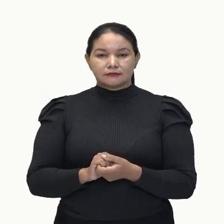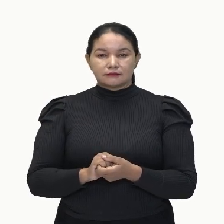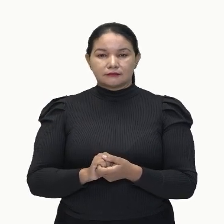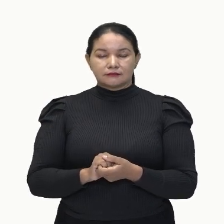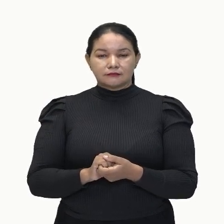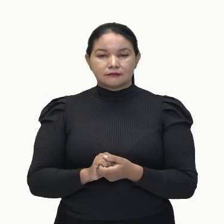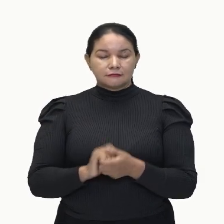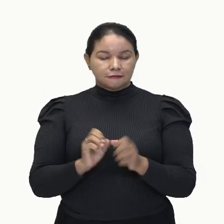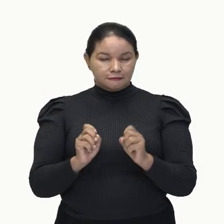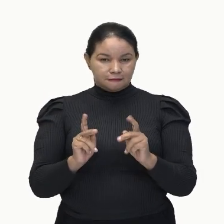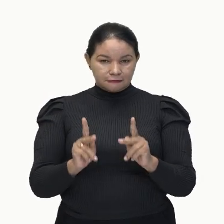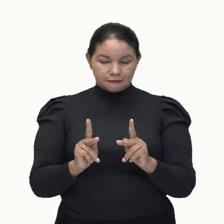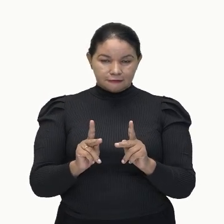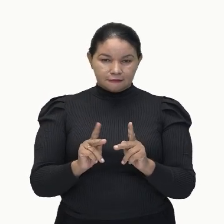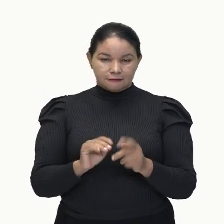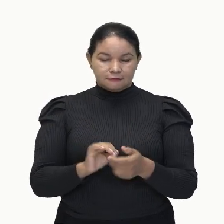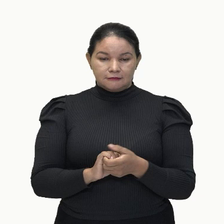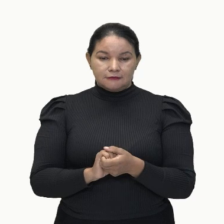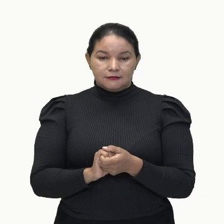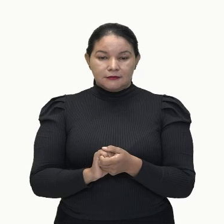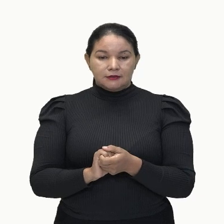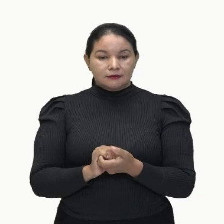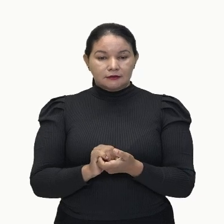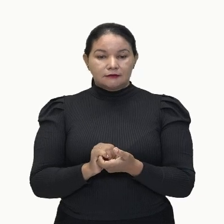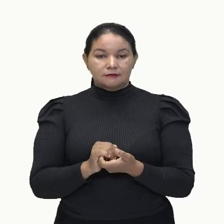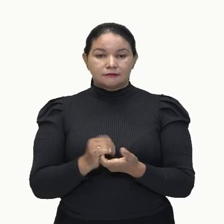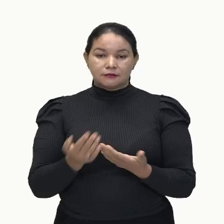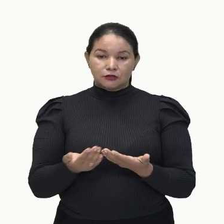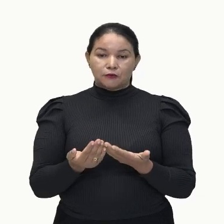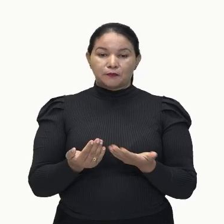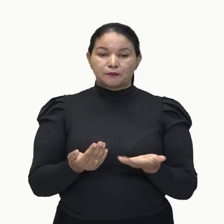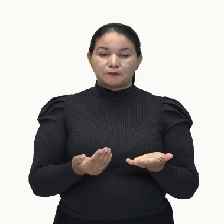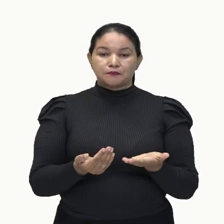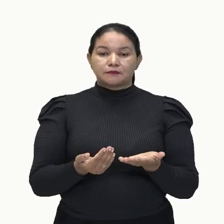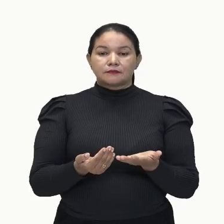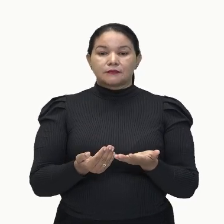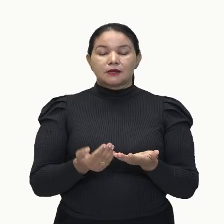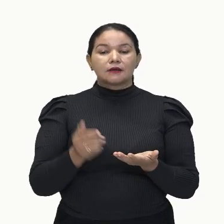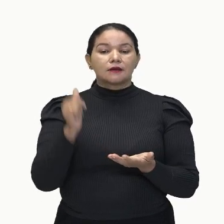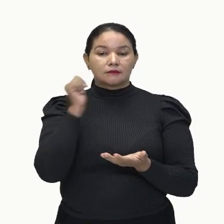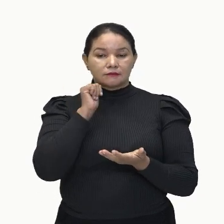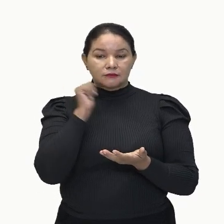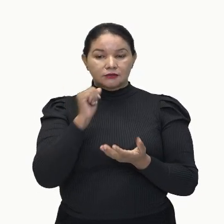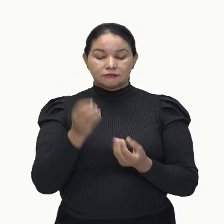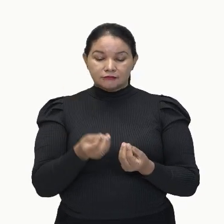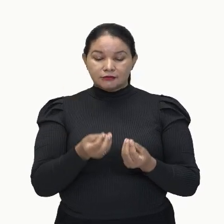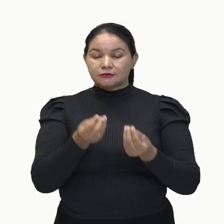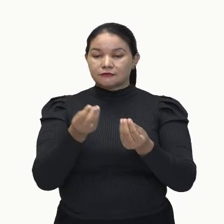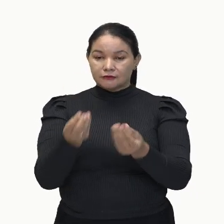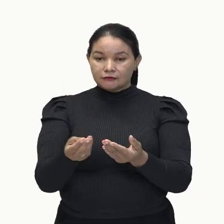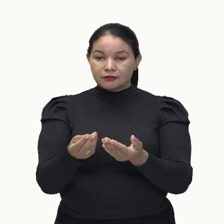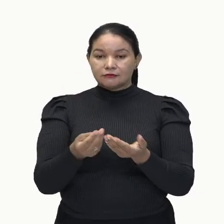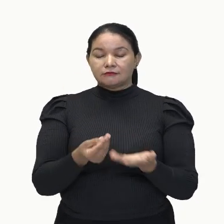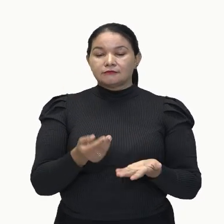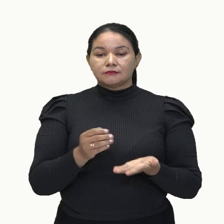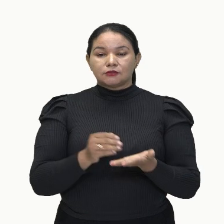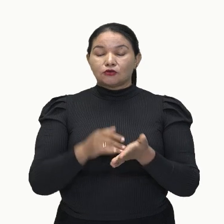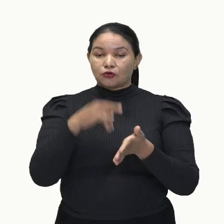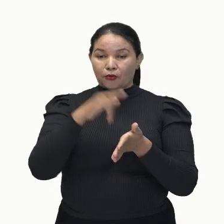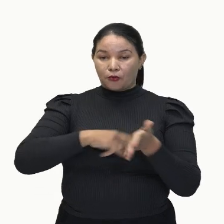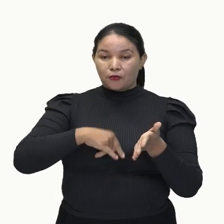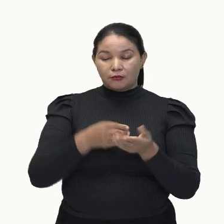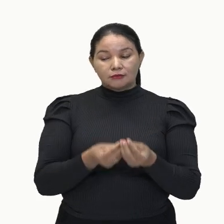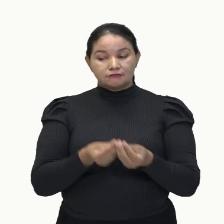ok pessoal essas Aqui está a senhora devolvendo o material para uma carpeta com documentos para outra